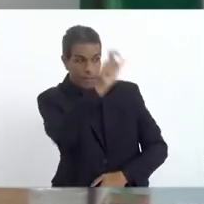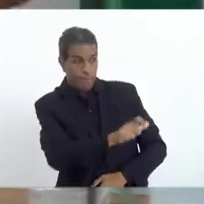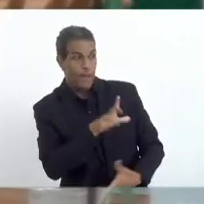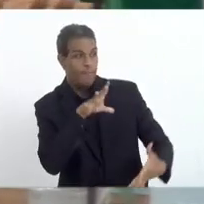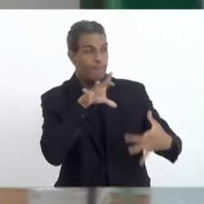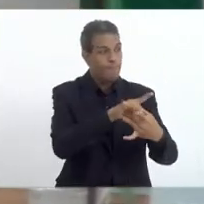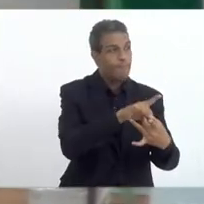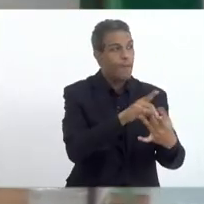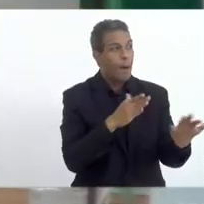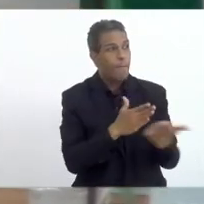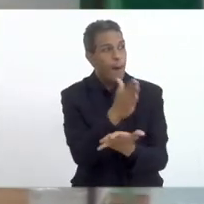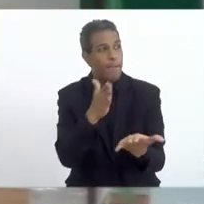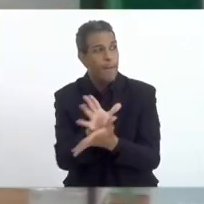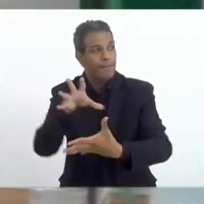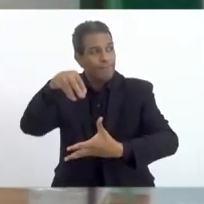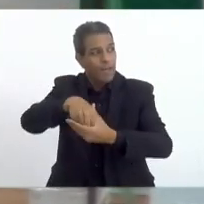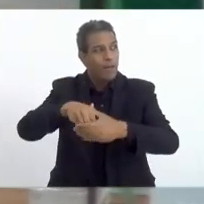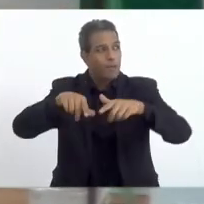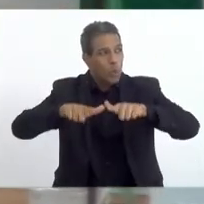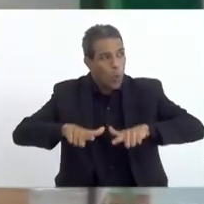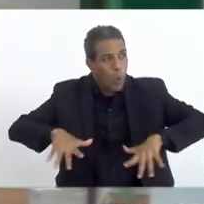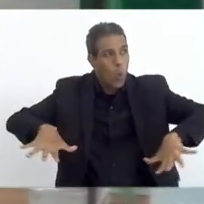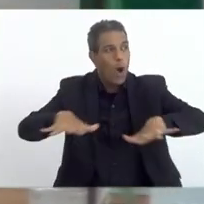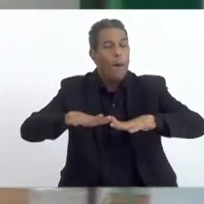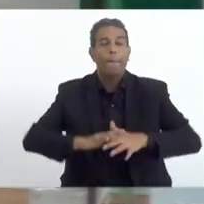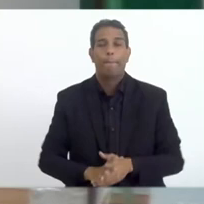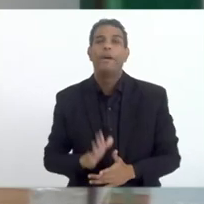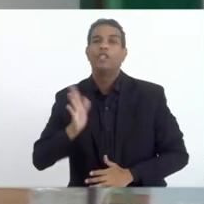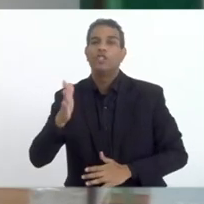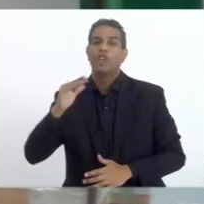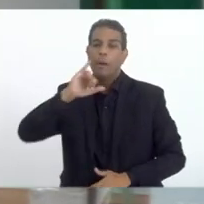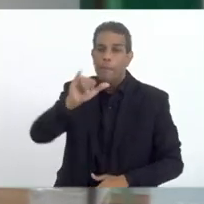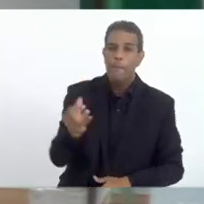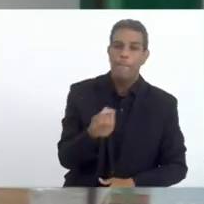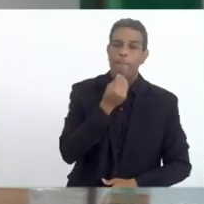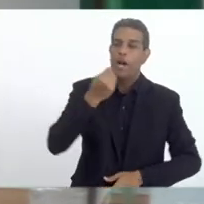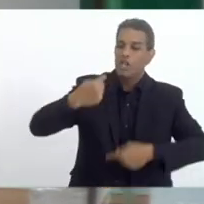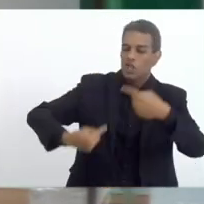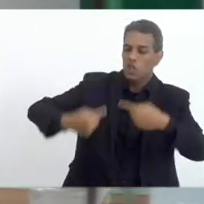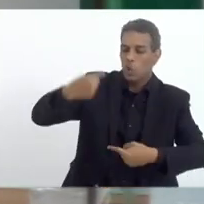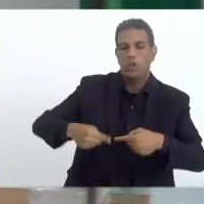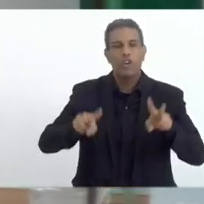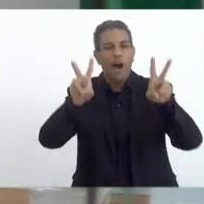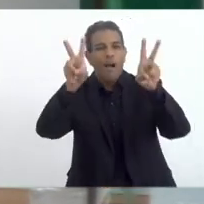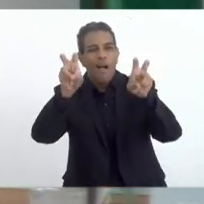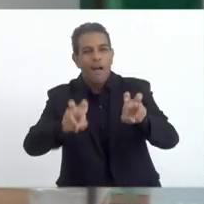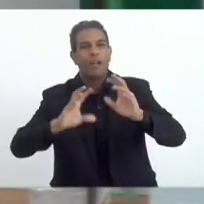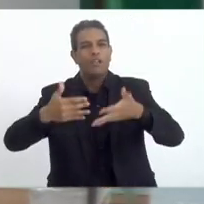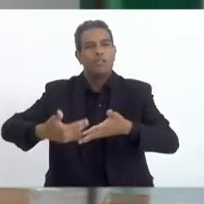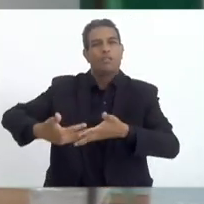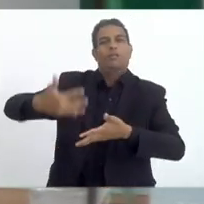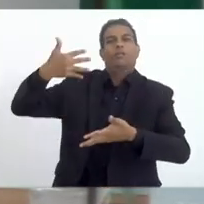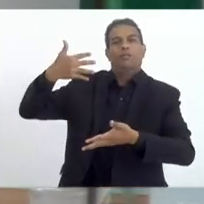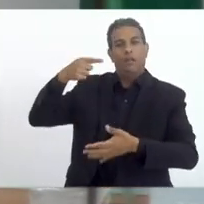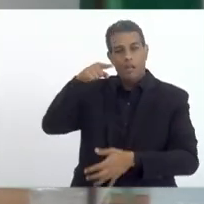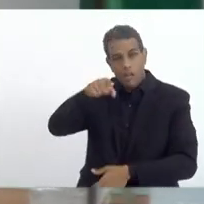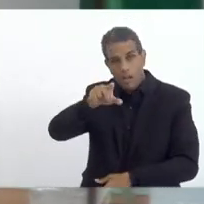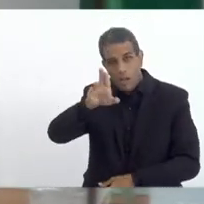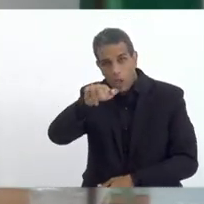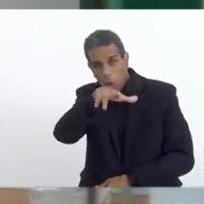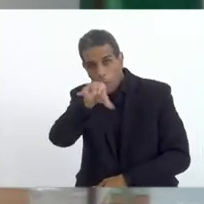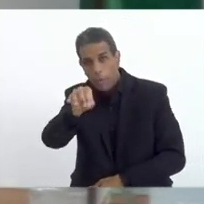no passageiro no mesmo barco? Né? A gente já teve a oportunidade de discutir essa questão lá atrás, quando o Bruno nem